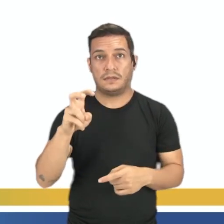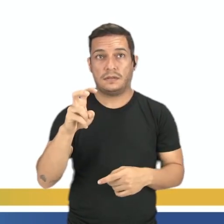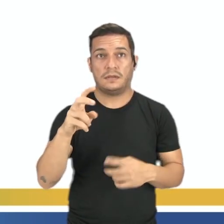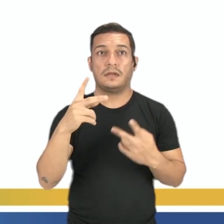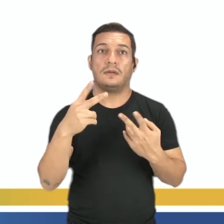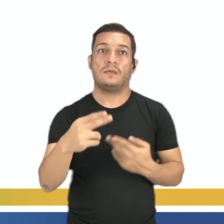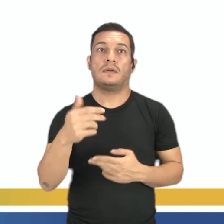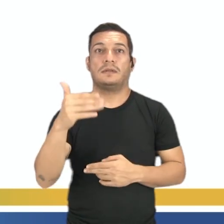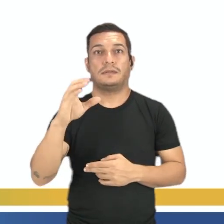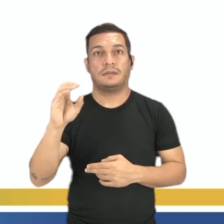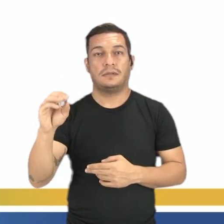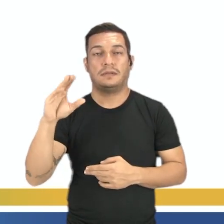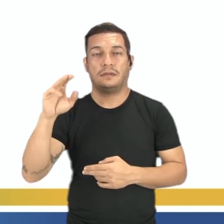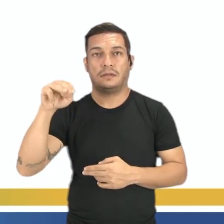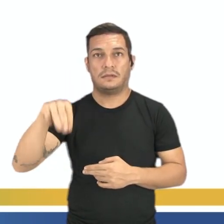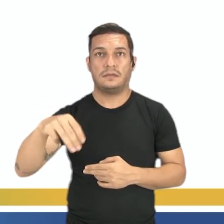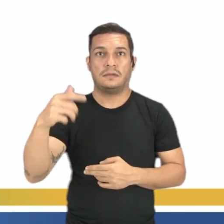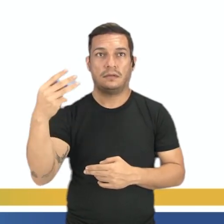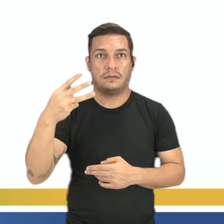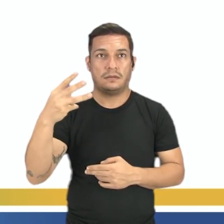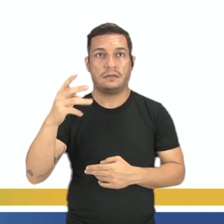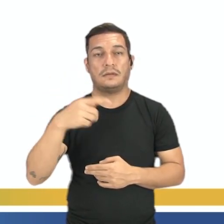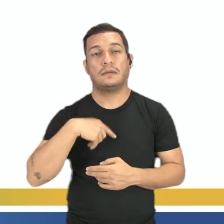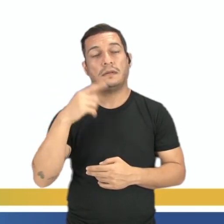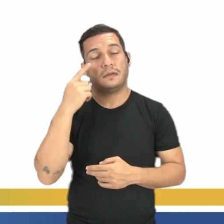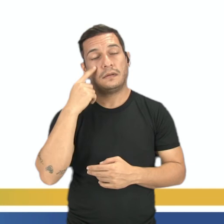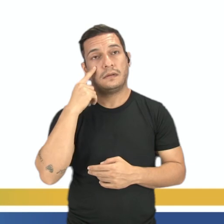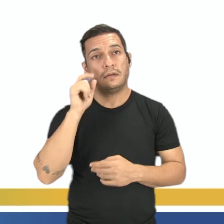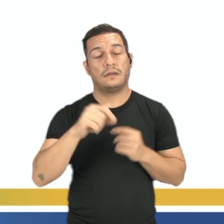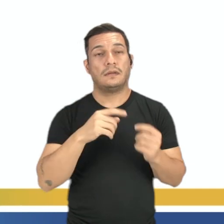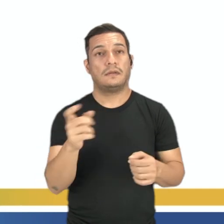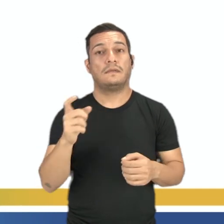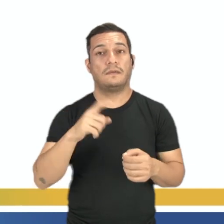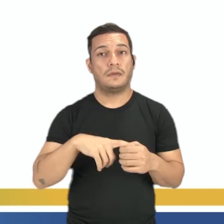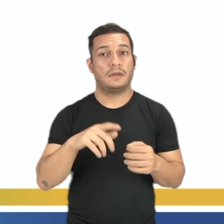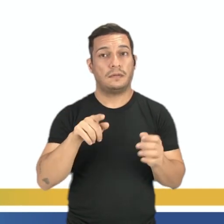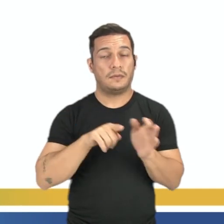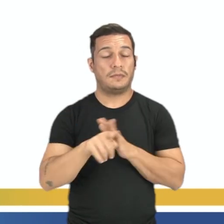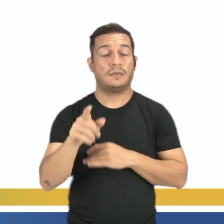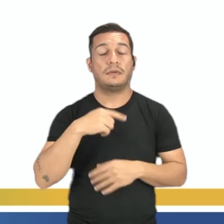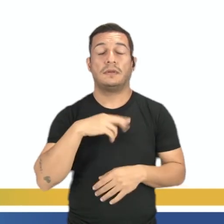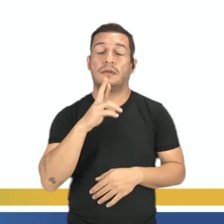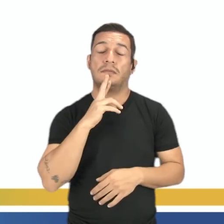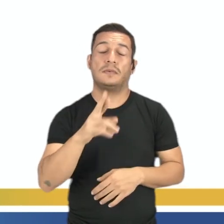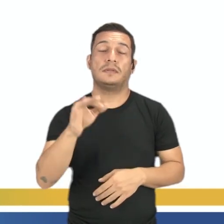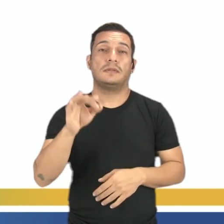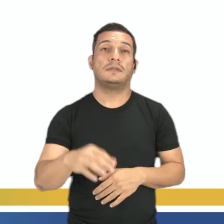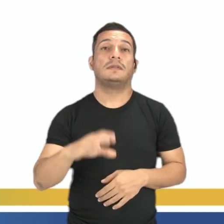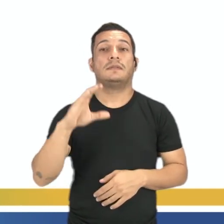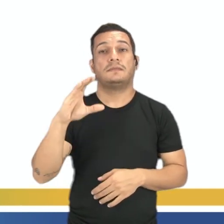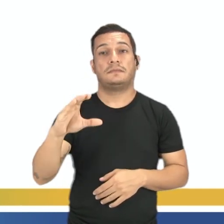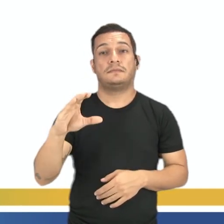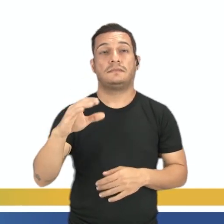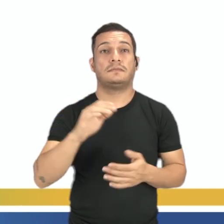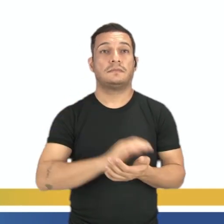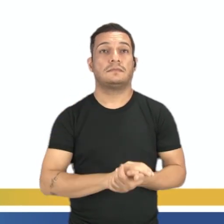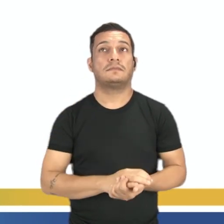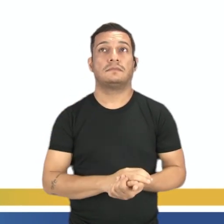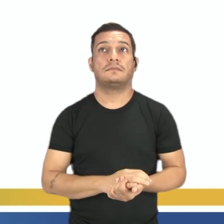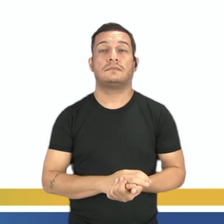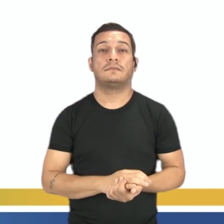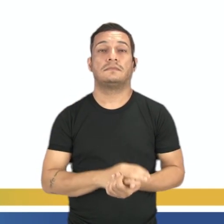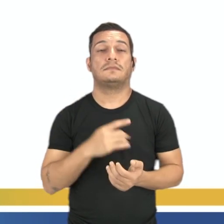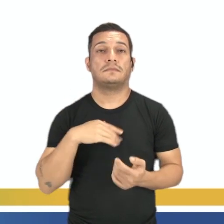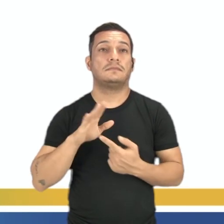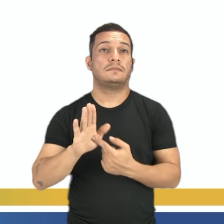5, 100 centímetros cúbicos. Nós voltamos aí para a questão que a alternativa vai ser a letra C, aonde foi dado,